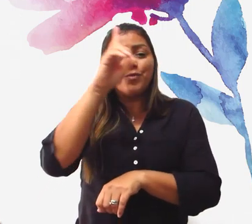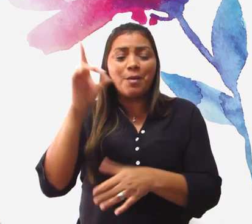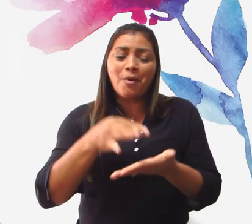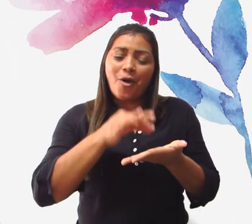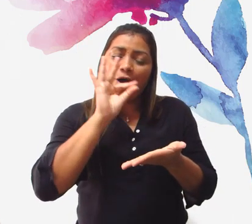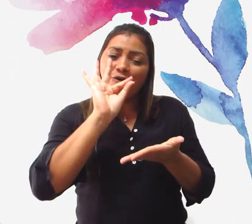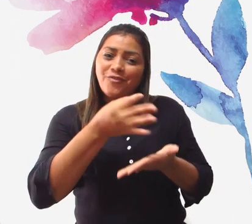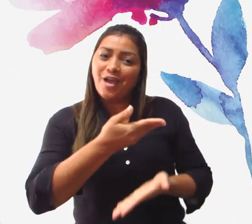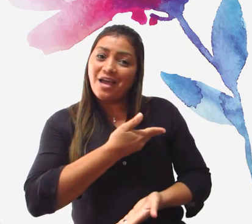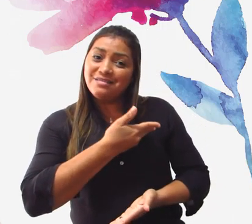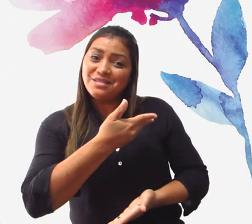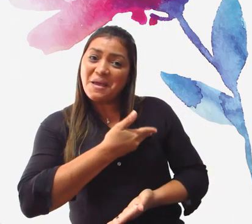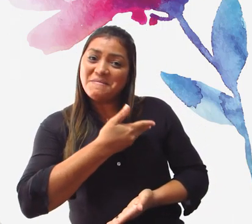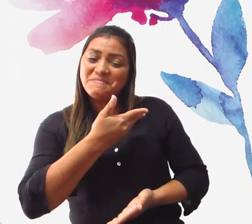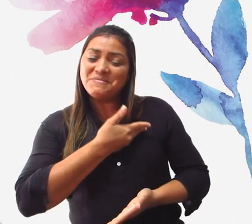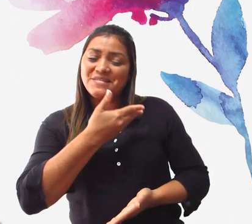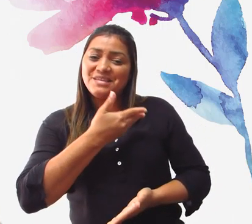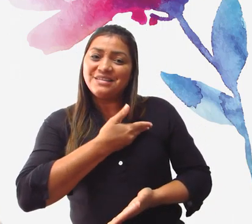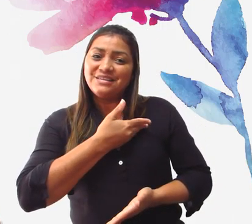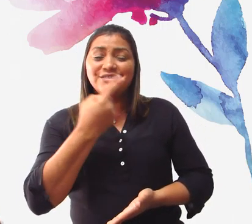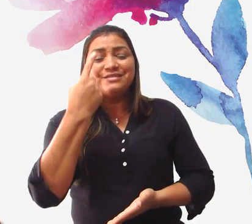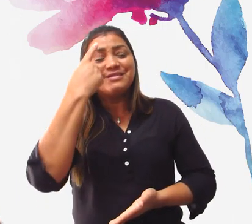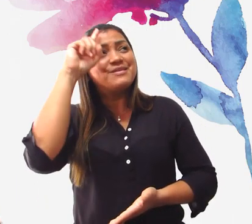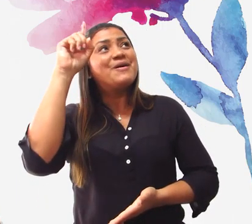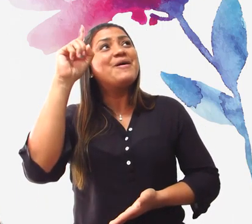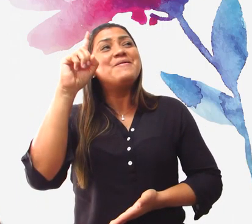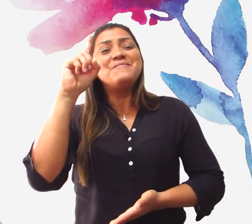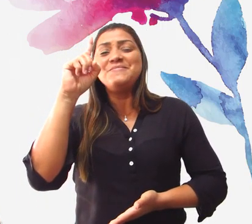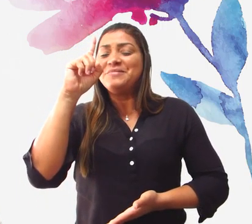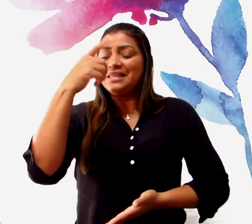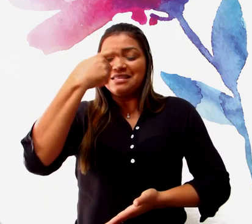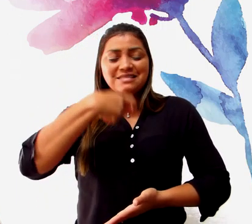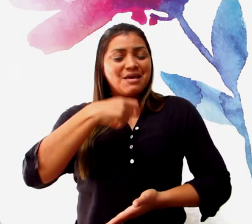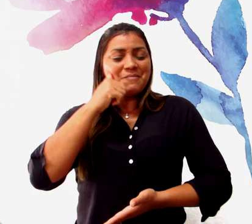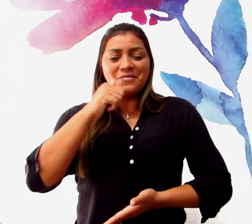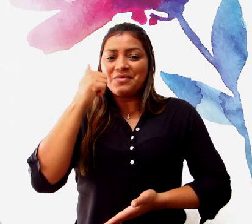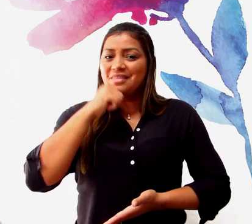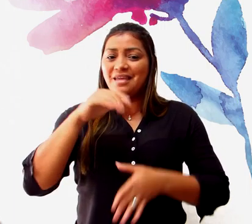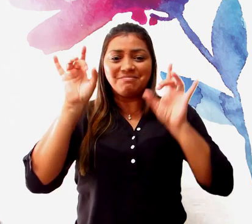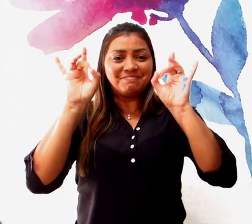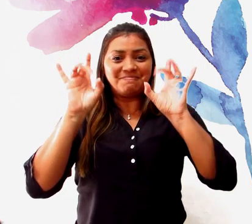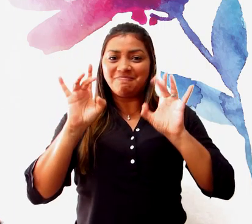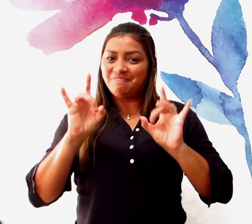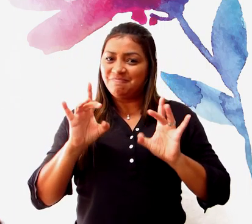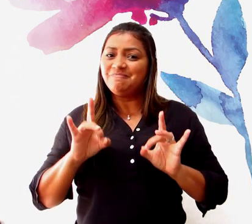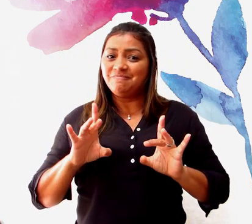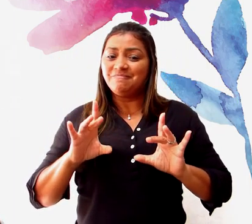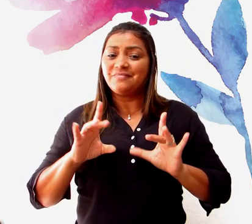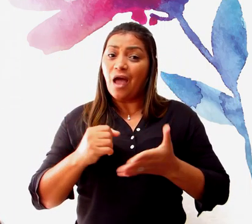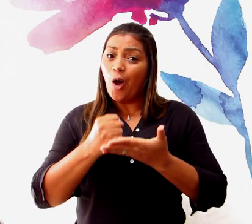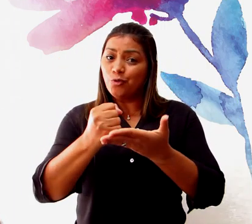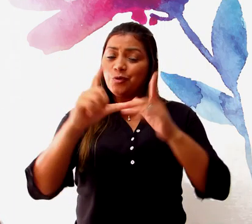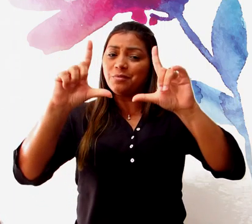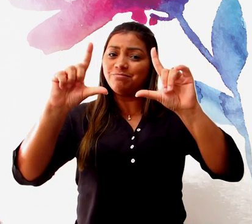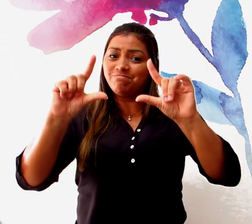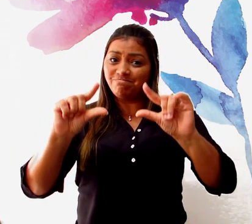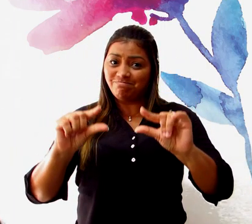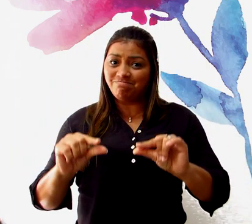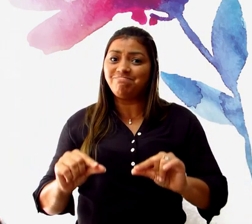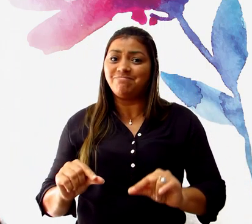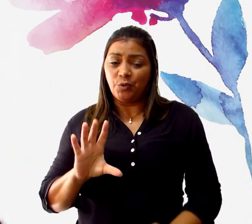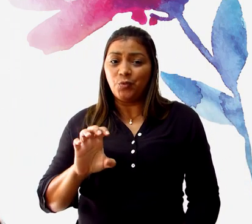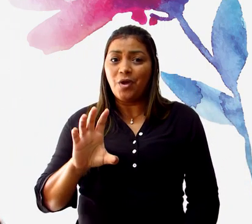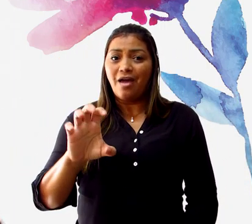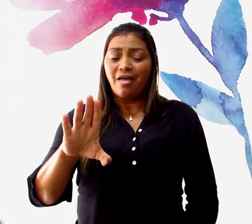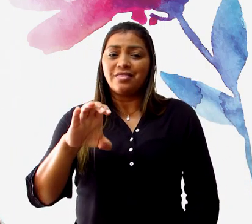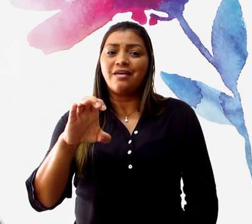saúde. E se você tem de 50 a 69 anos, realize a sua mamografia de 2 em 2 anos.